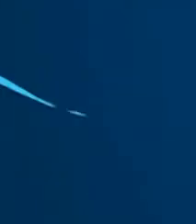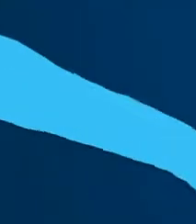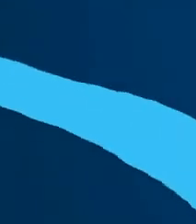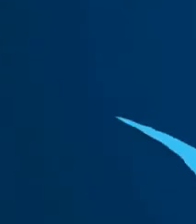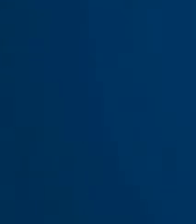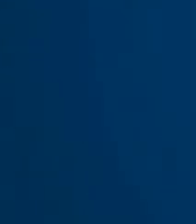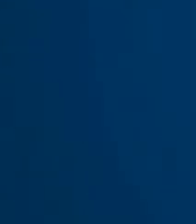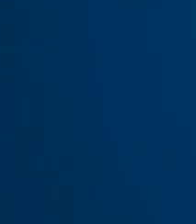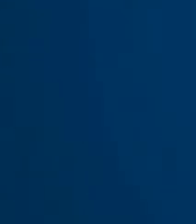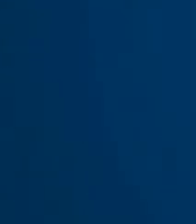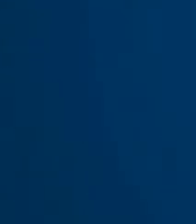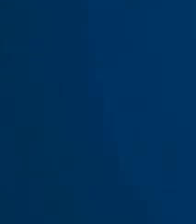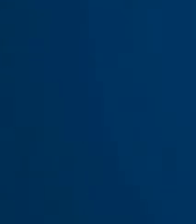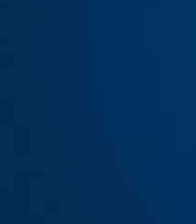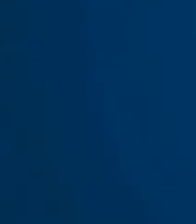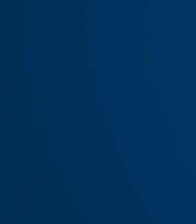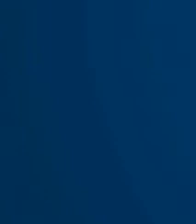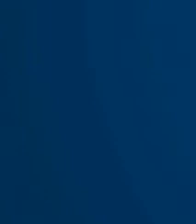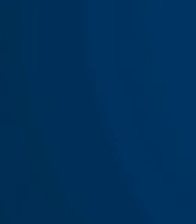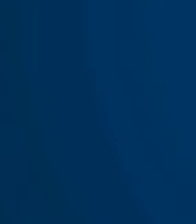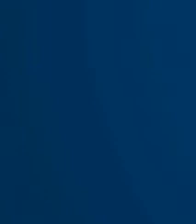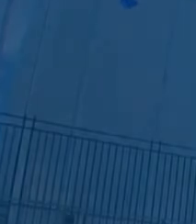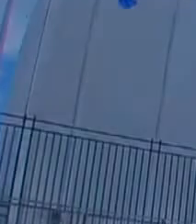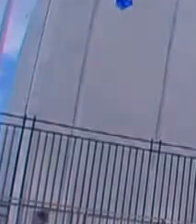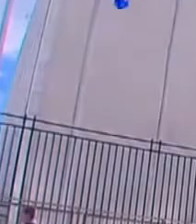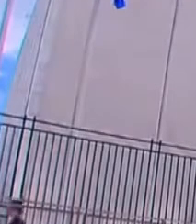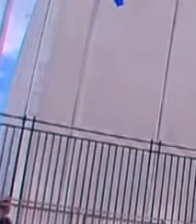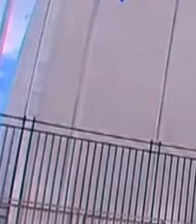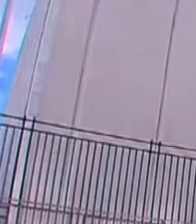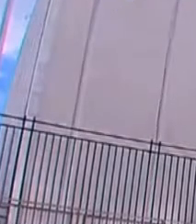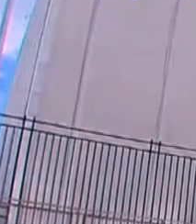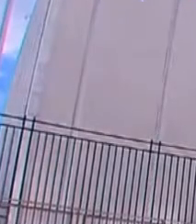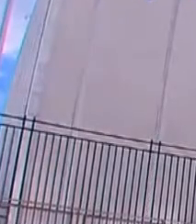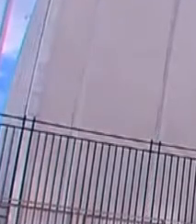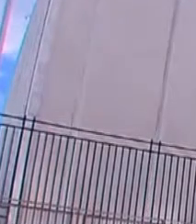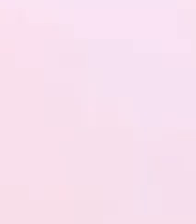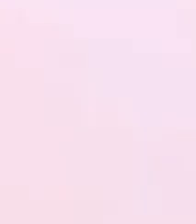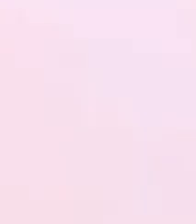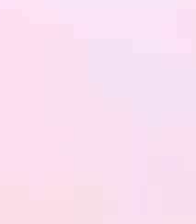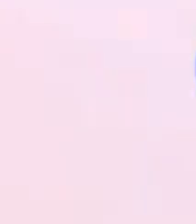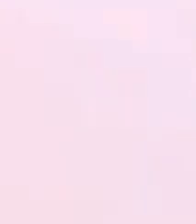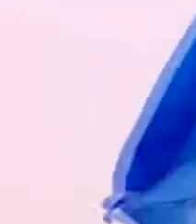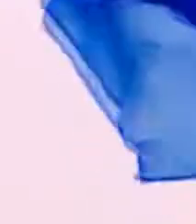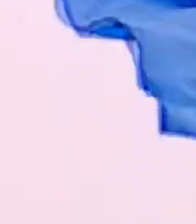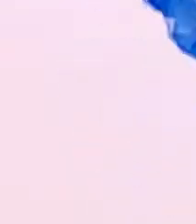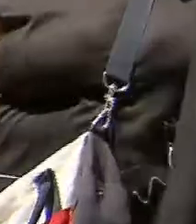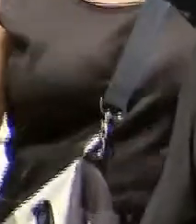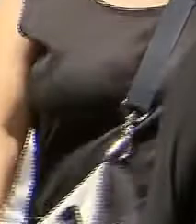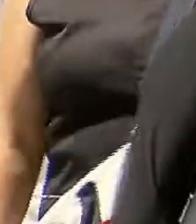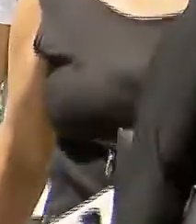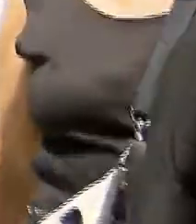vem aí o 8º fórum mundial da água segundo a organização das nações unidas onu